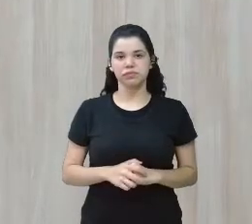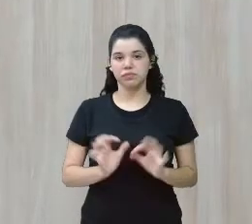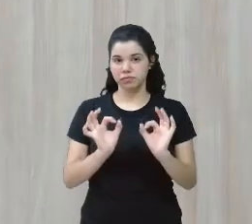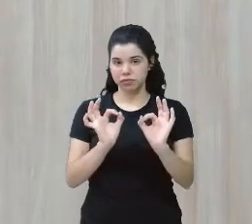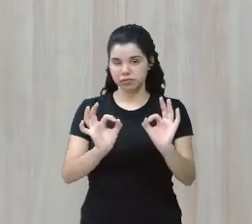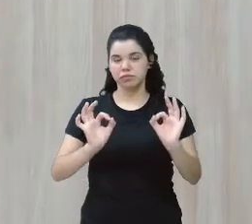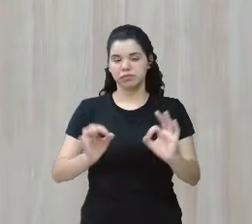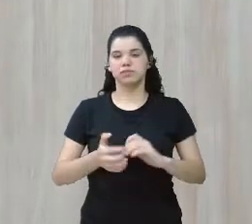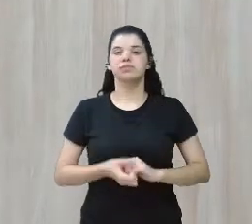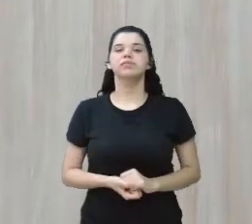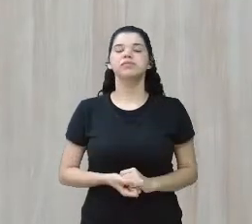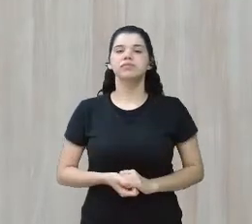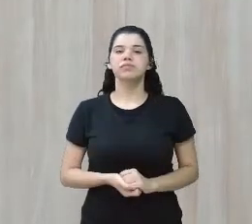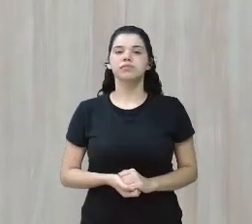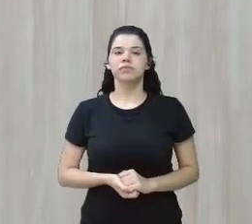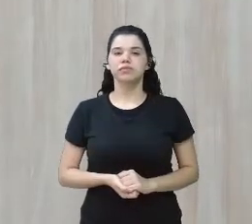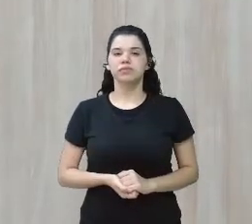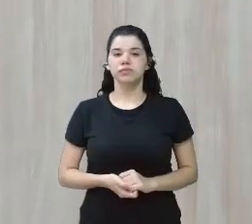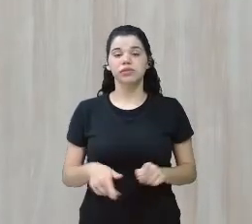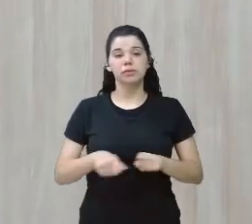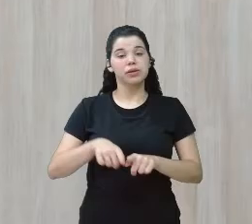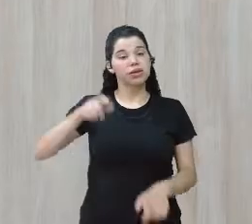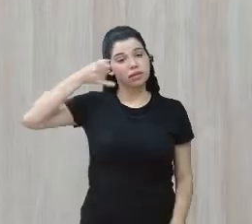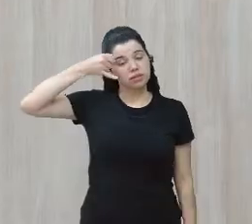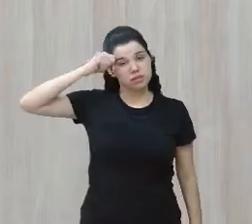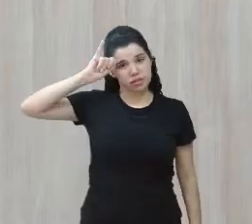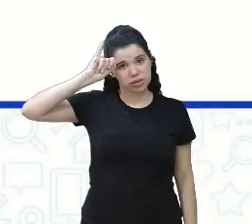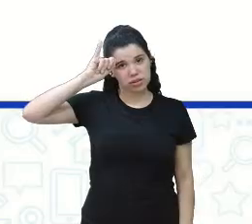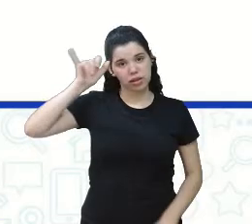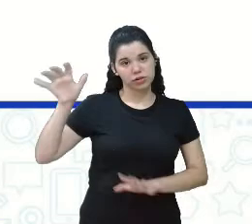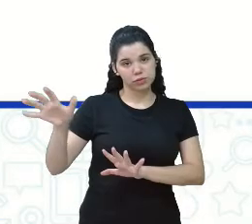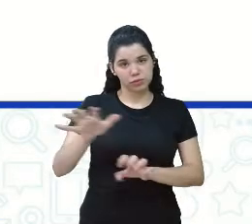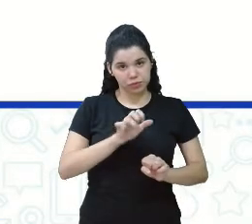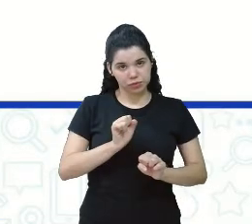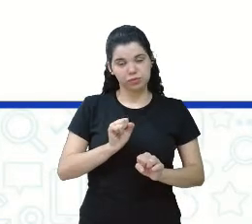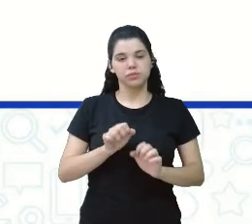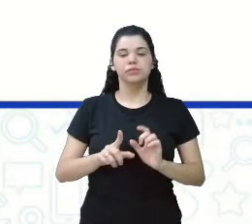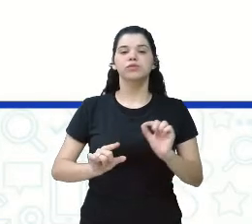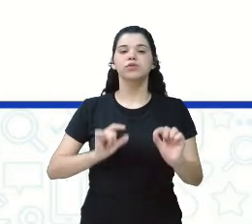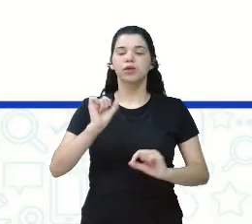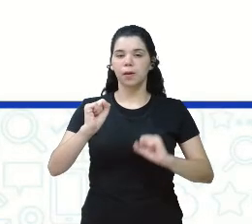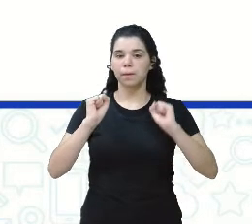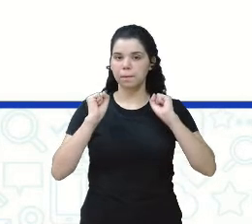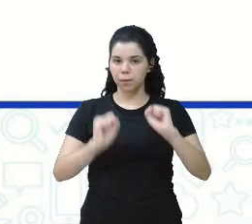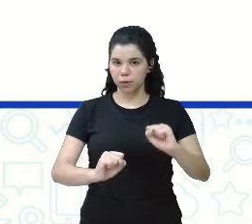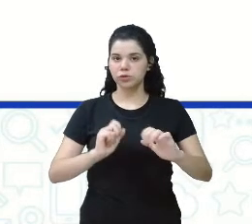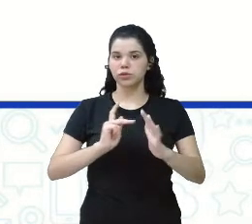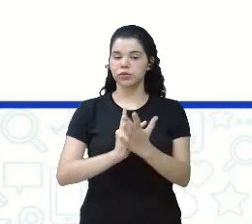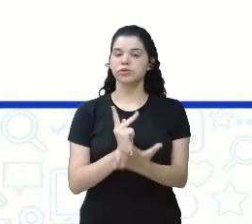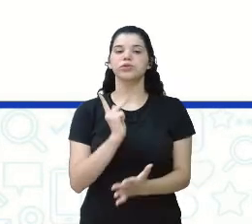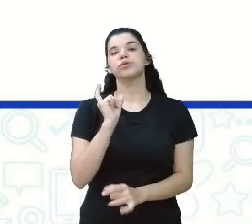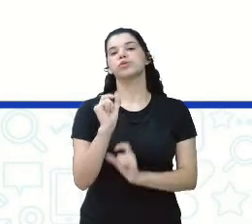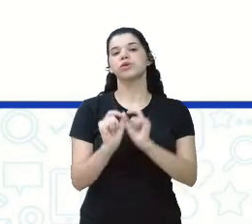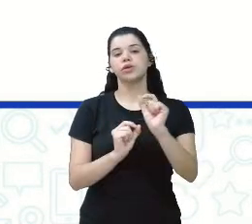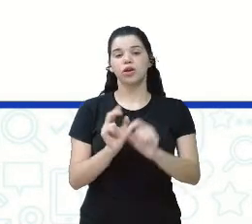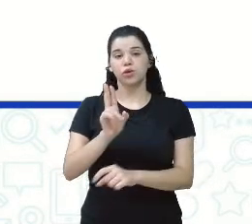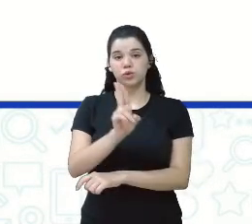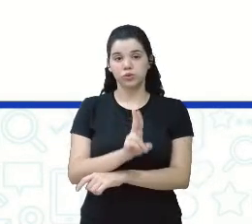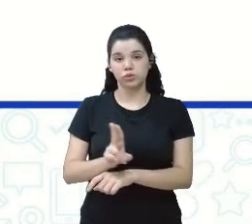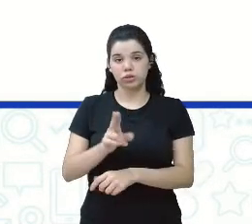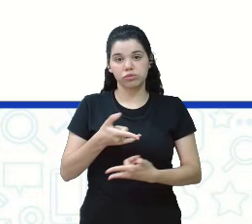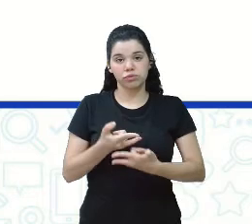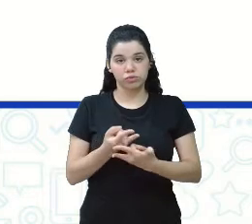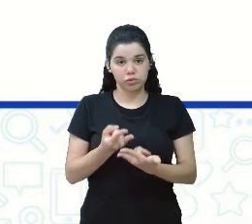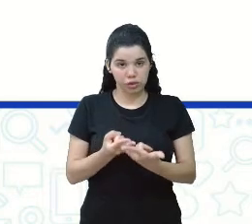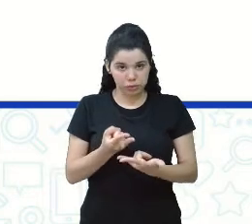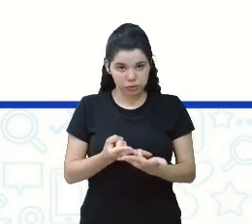tá certo? E aqui a prevenção da infecção pelo HIV, ela pode ser feita utilizando-se a